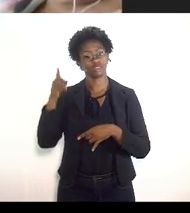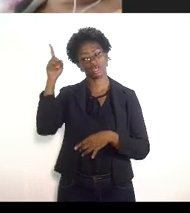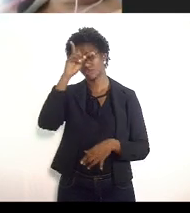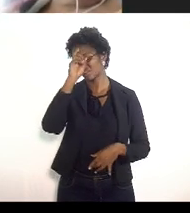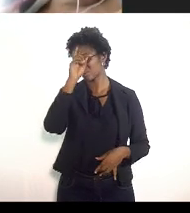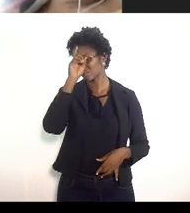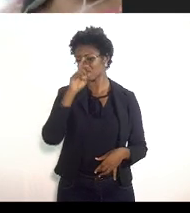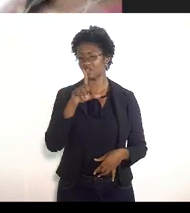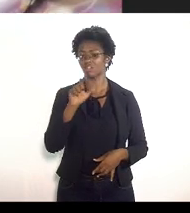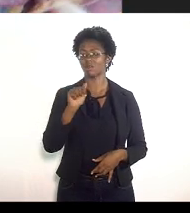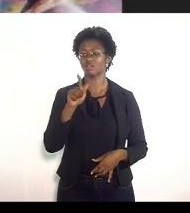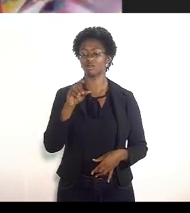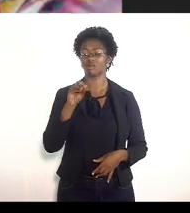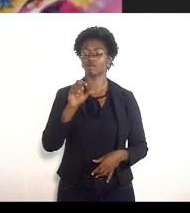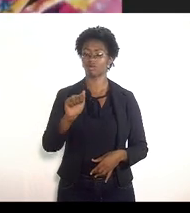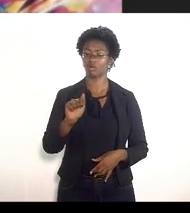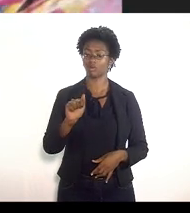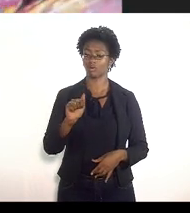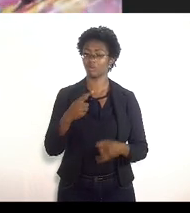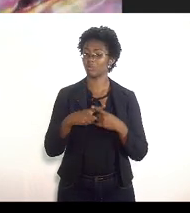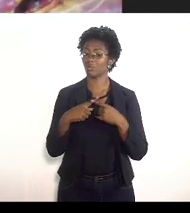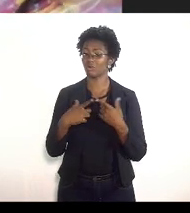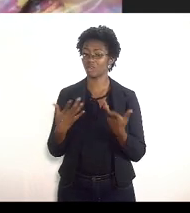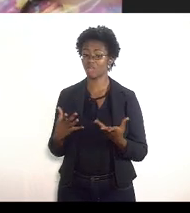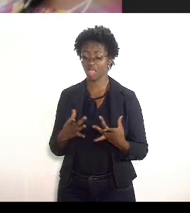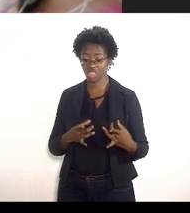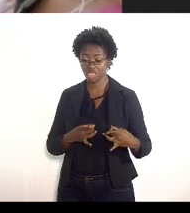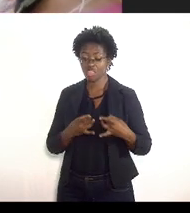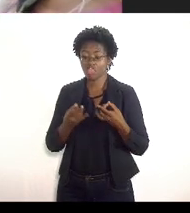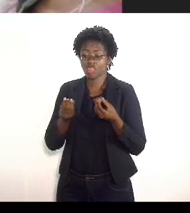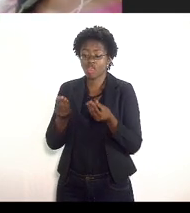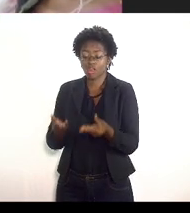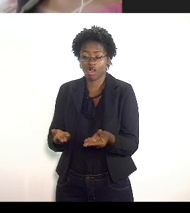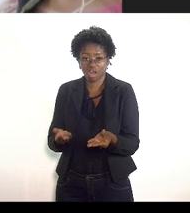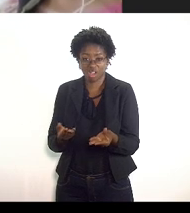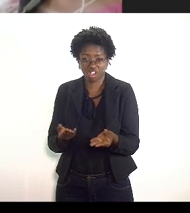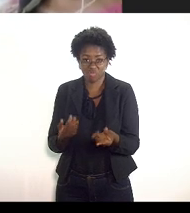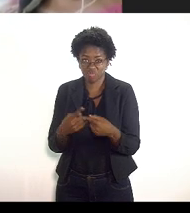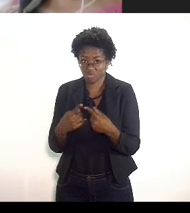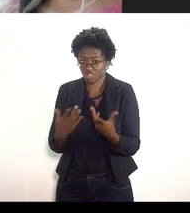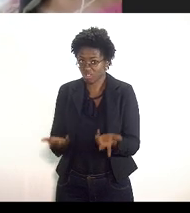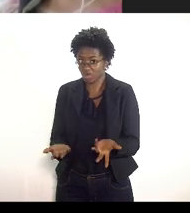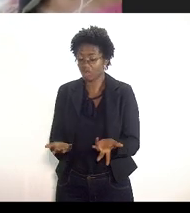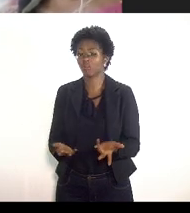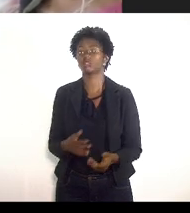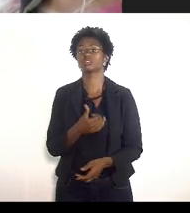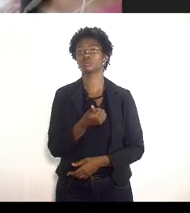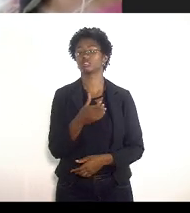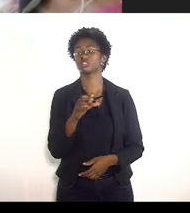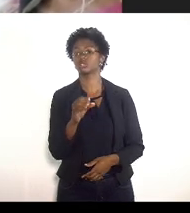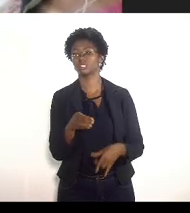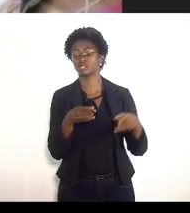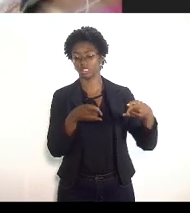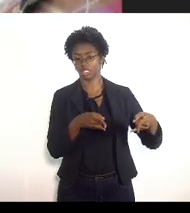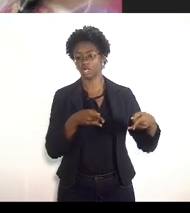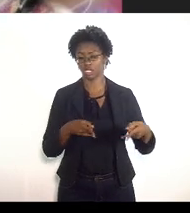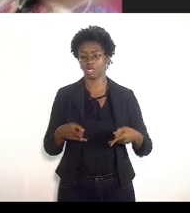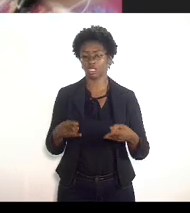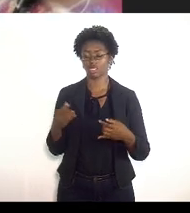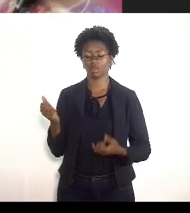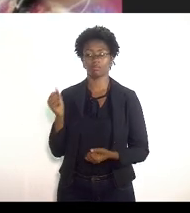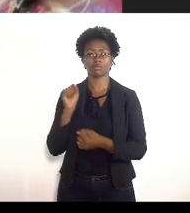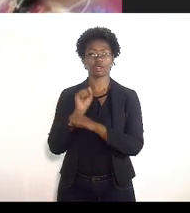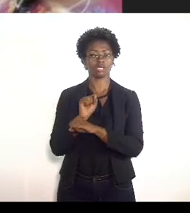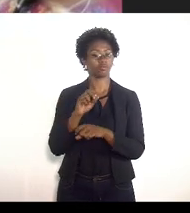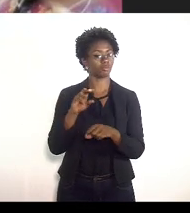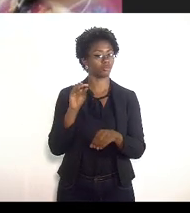Que doação é essa e quem paga o quê? Com 700 leitos inativos, ou por falta